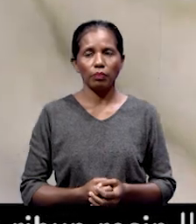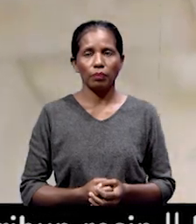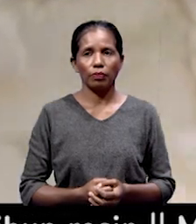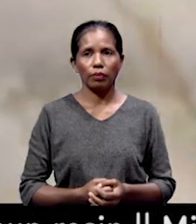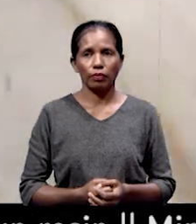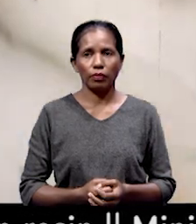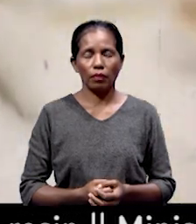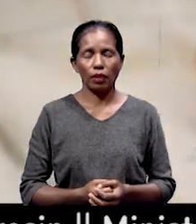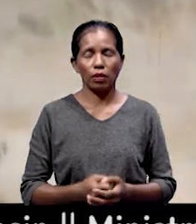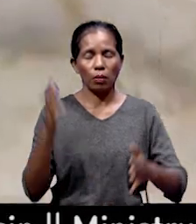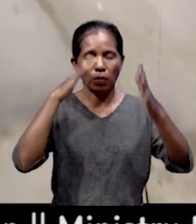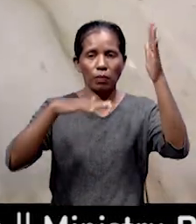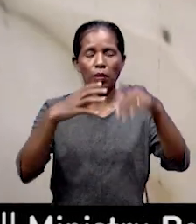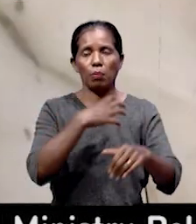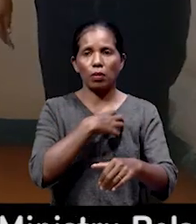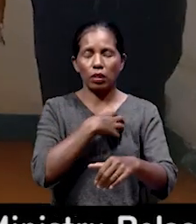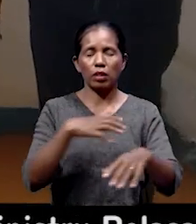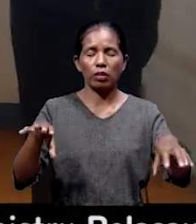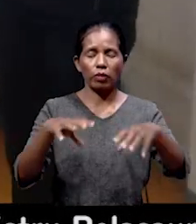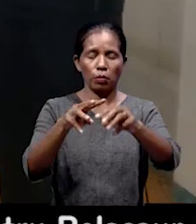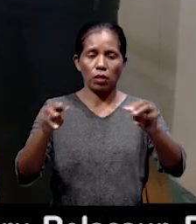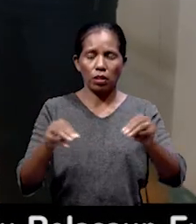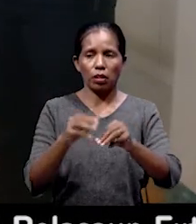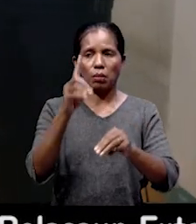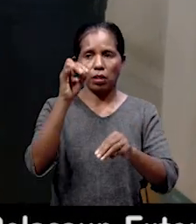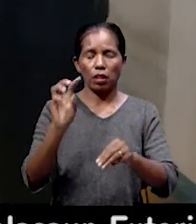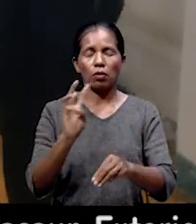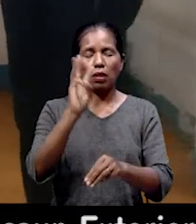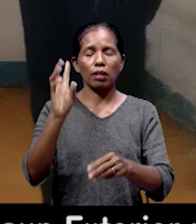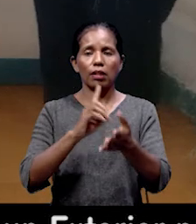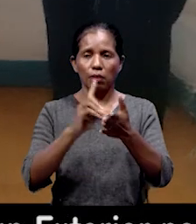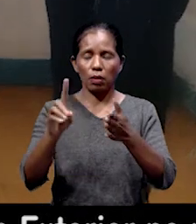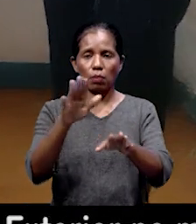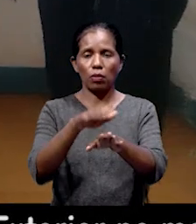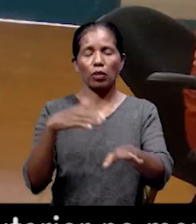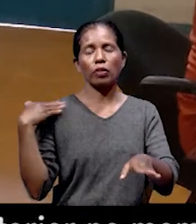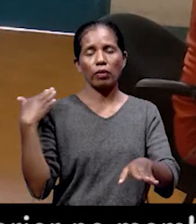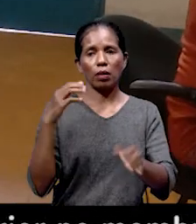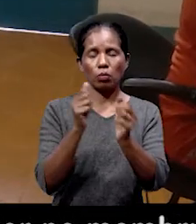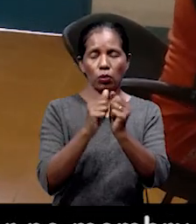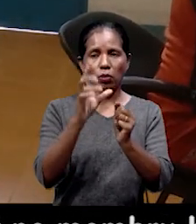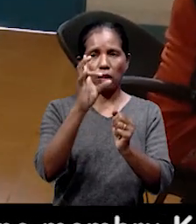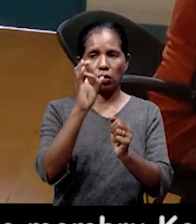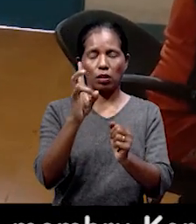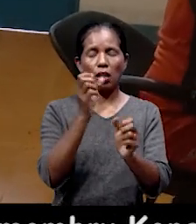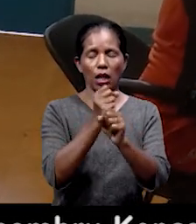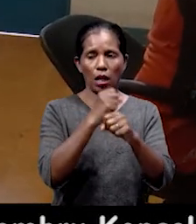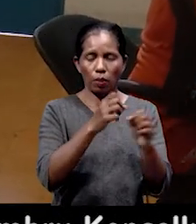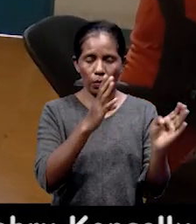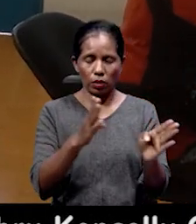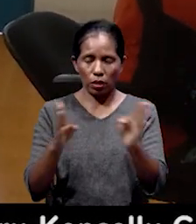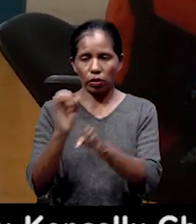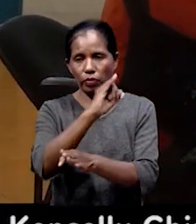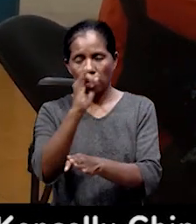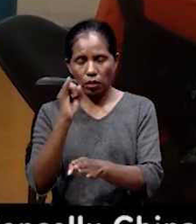Esse acontecimento, né, polícia serviço município de Li, e a quarta semana, né, boluana jovem nang hitu, podihalo processo de identificação durante